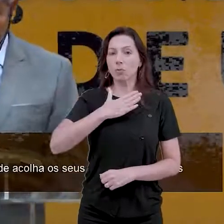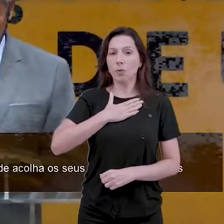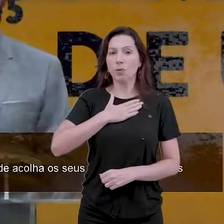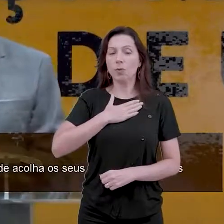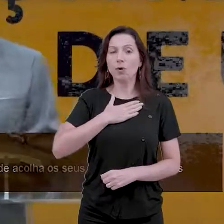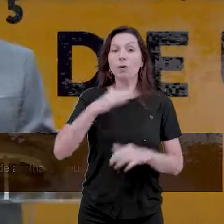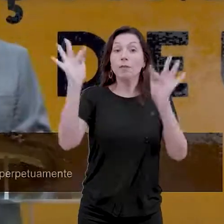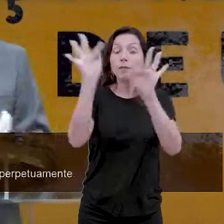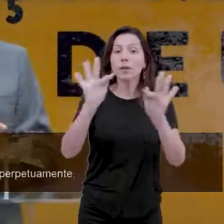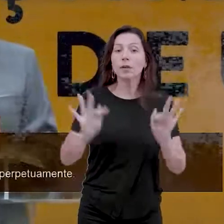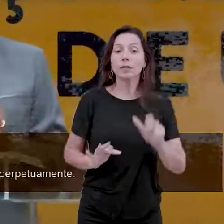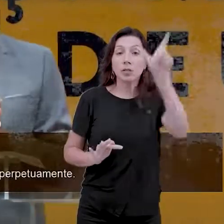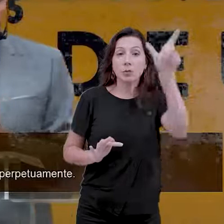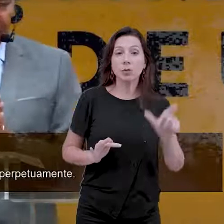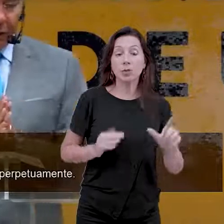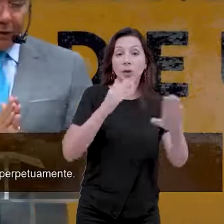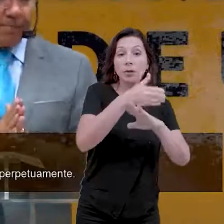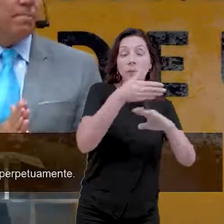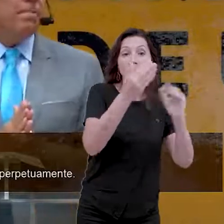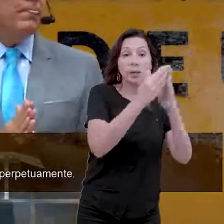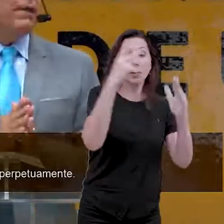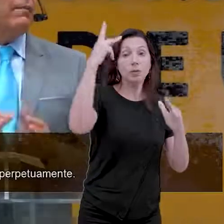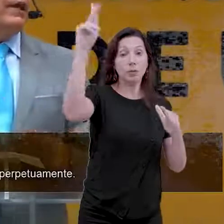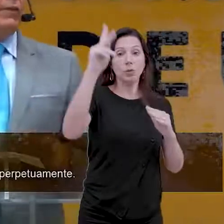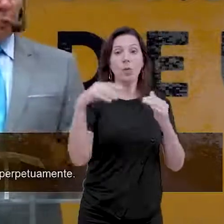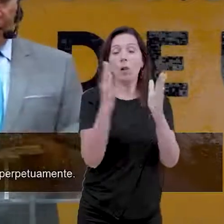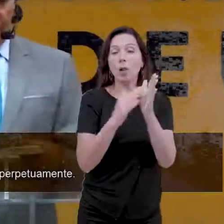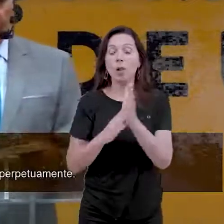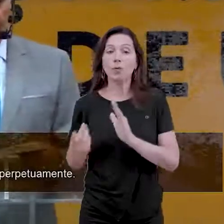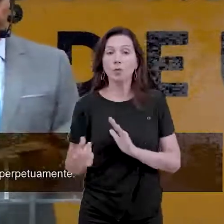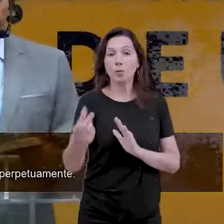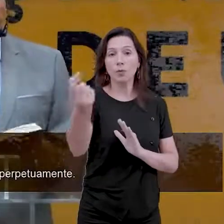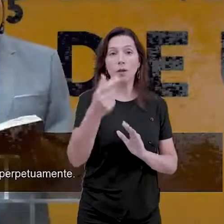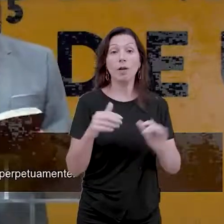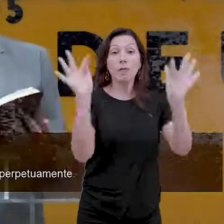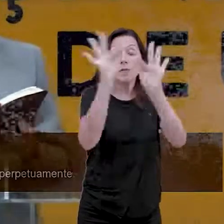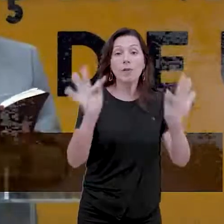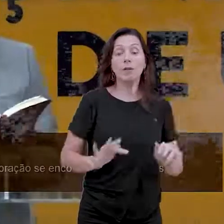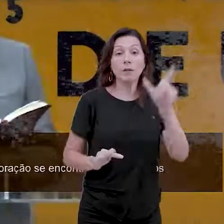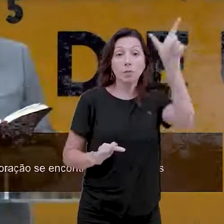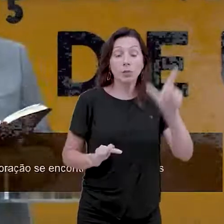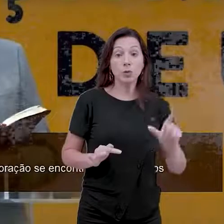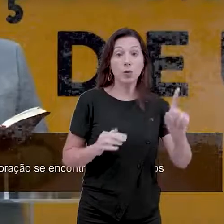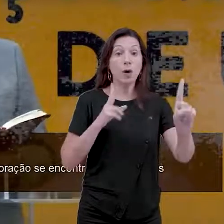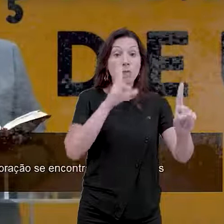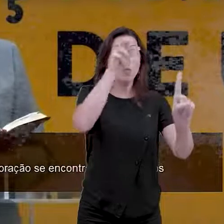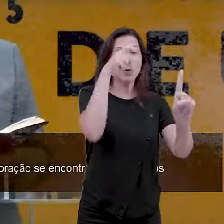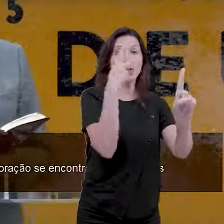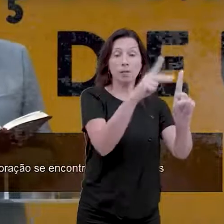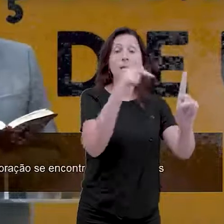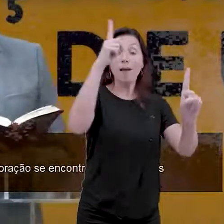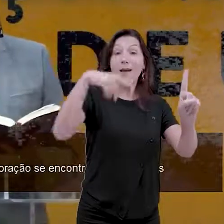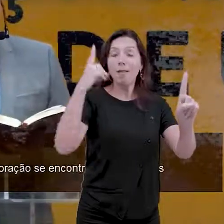os que habitam em tua casa, louvam-te perpetuamente. Bem-aventurado o homem cuja força está em ti,